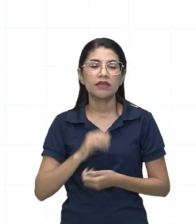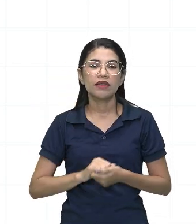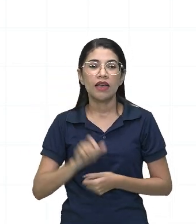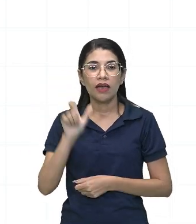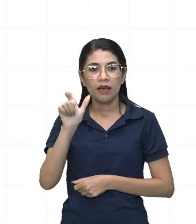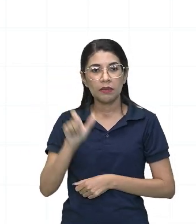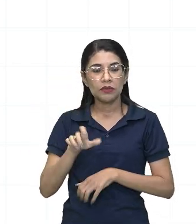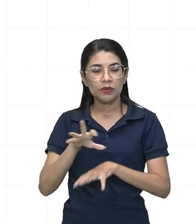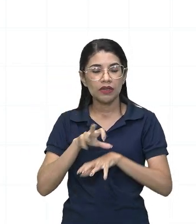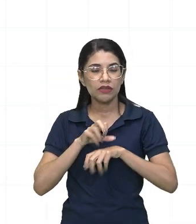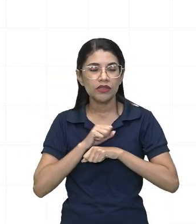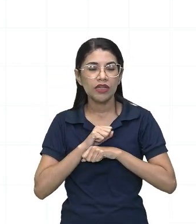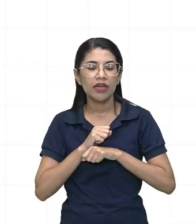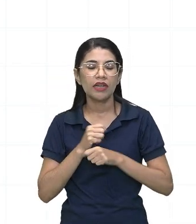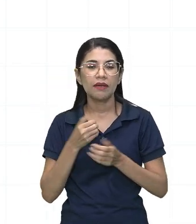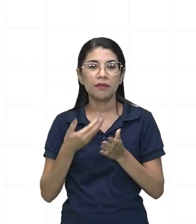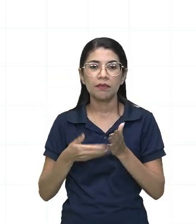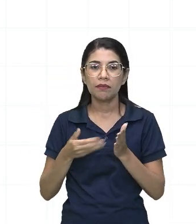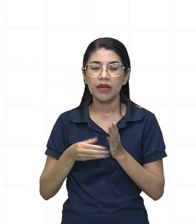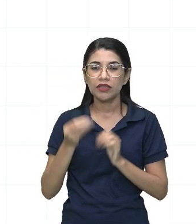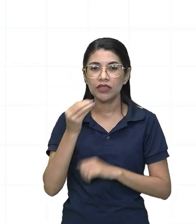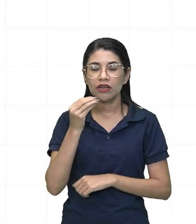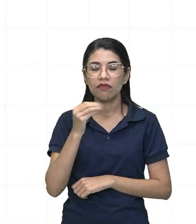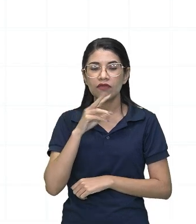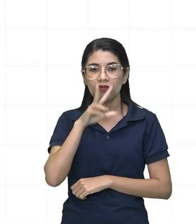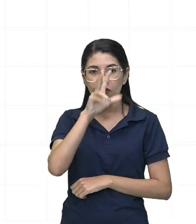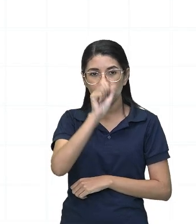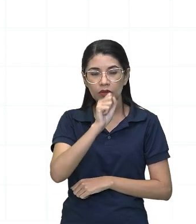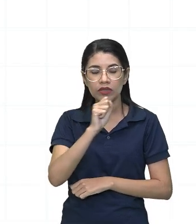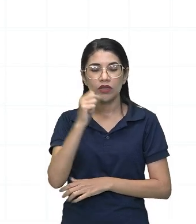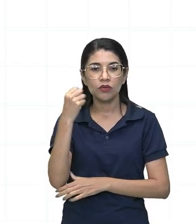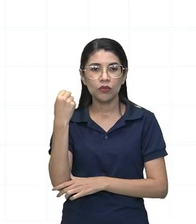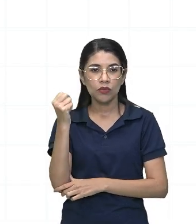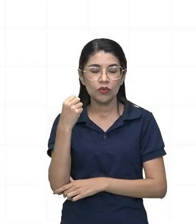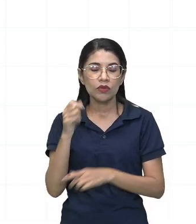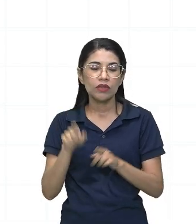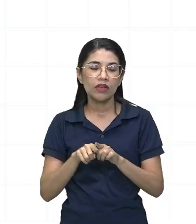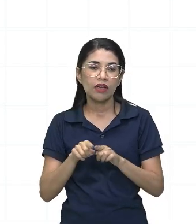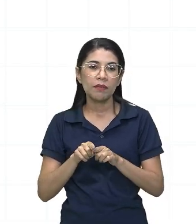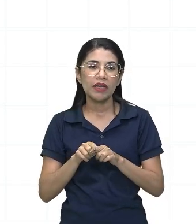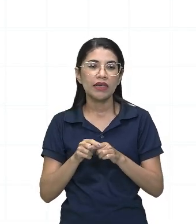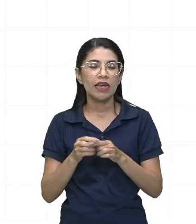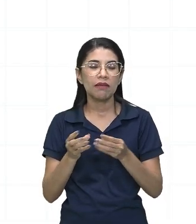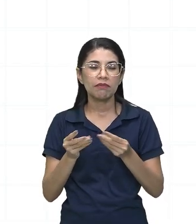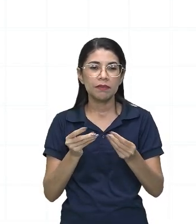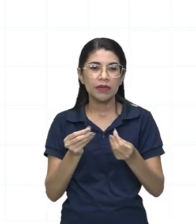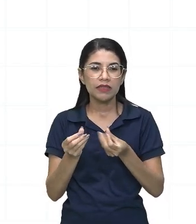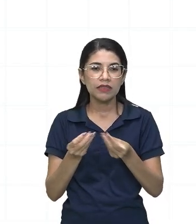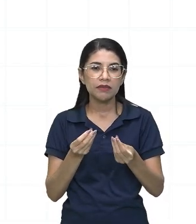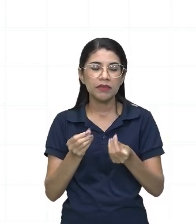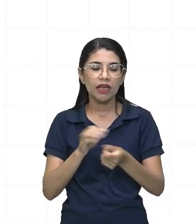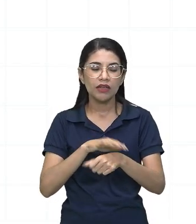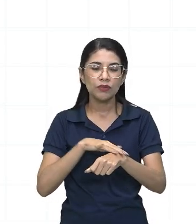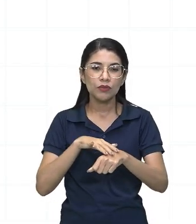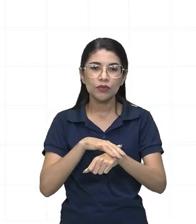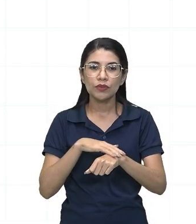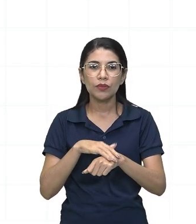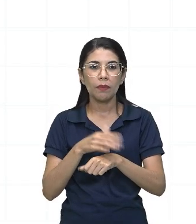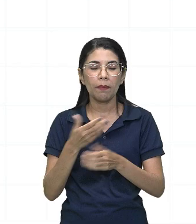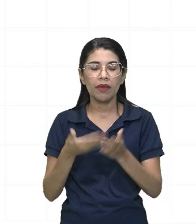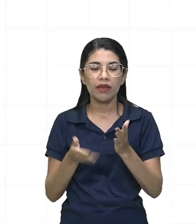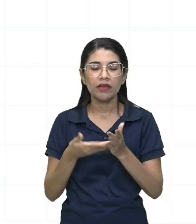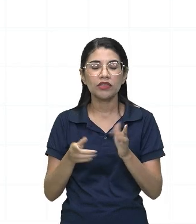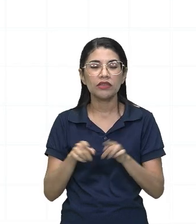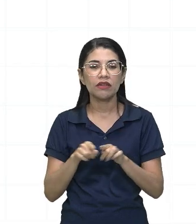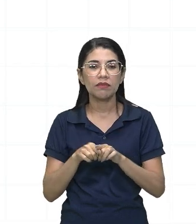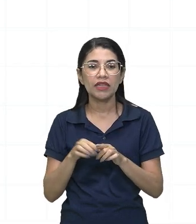por exemplo, força muscular, sensibilidade tátil e dor, né? Eles sentem muita dor.